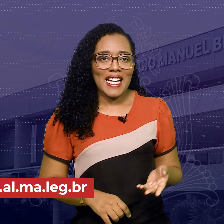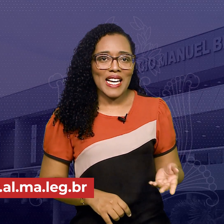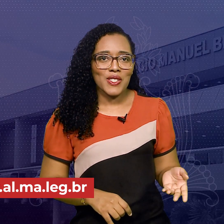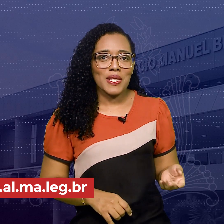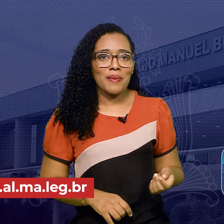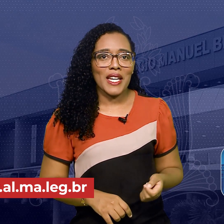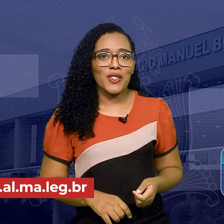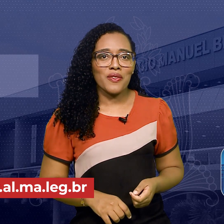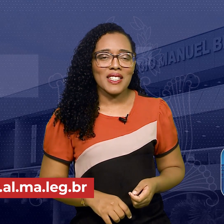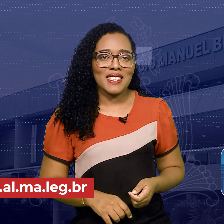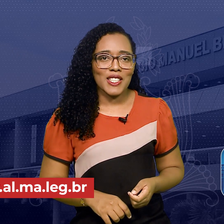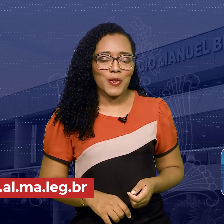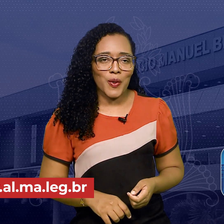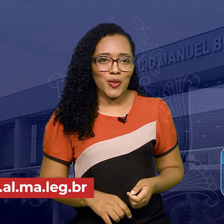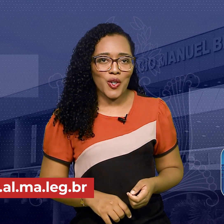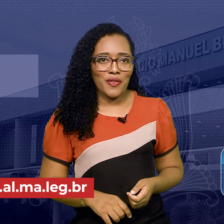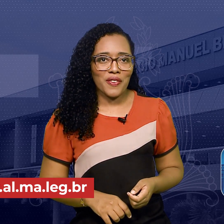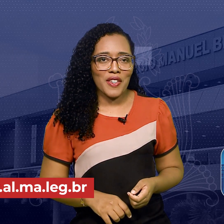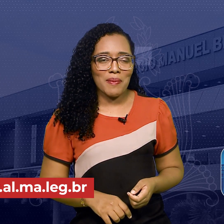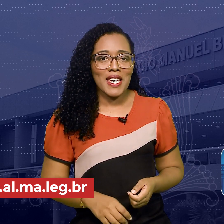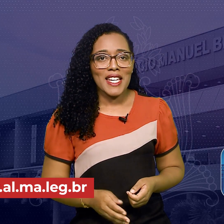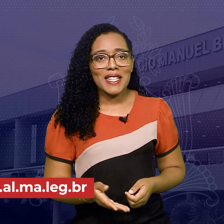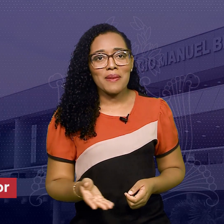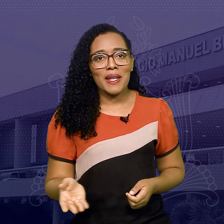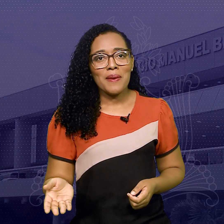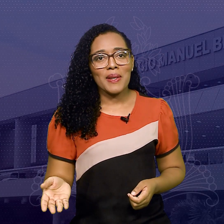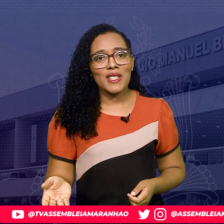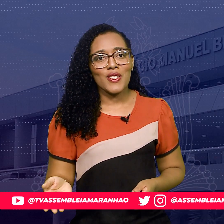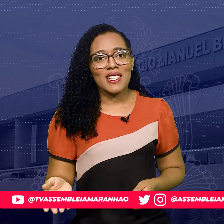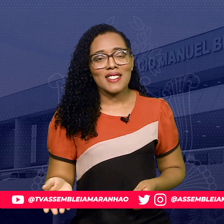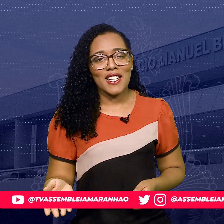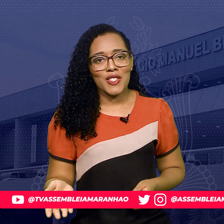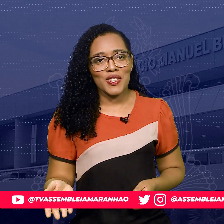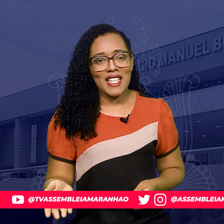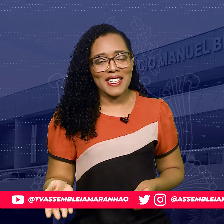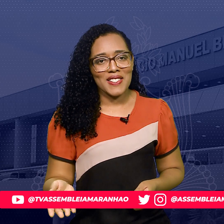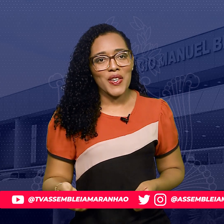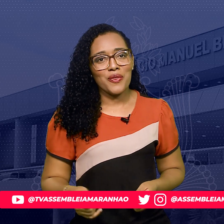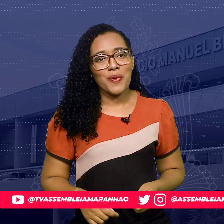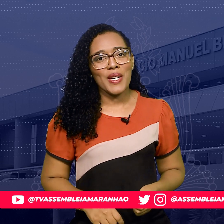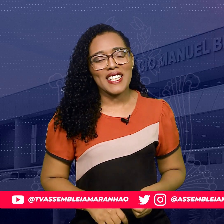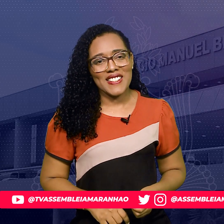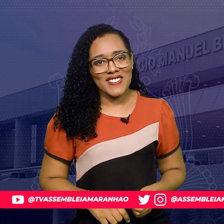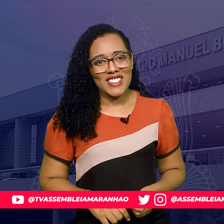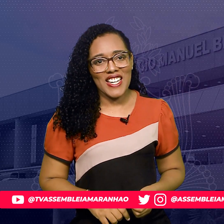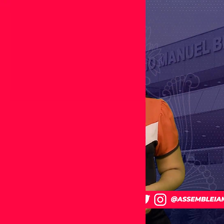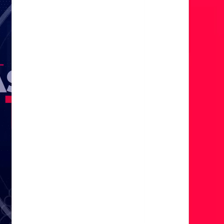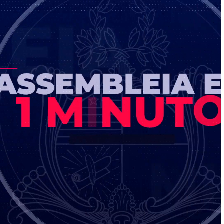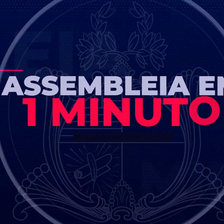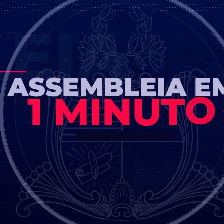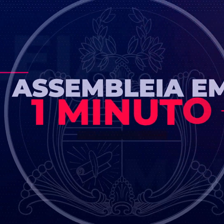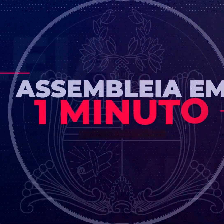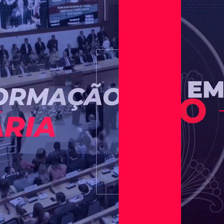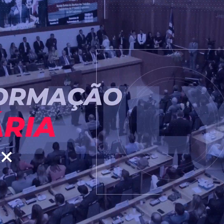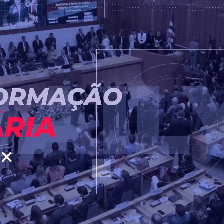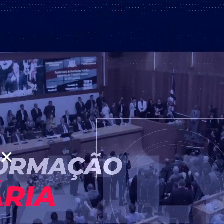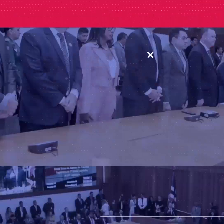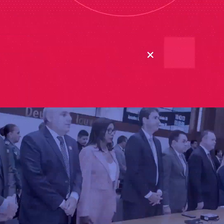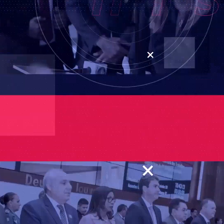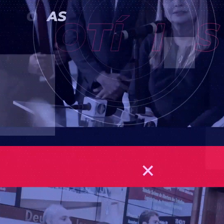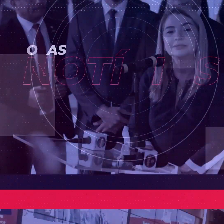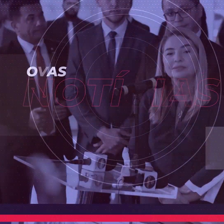al.ma.leg.br, na Rádio Assembleia 96.9 FM e também pelas nossas redes sociais. Eu fico por aqui. Tchau!